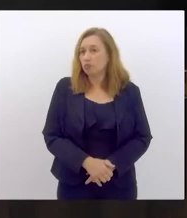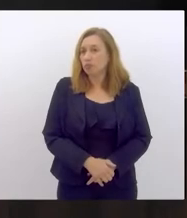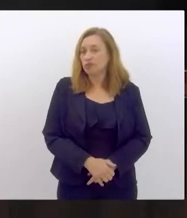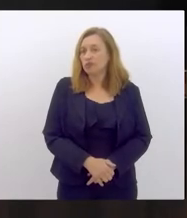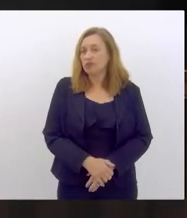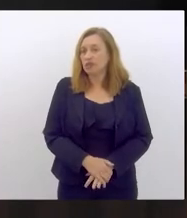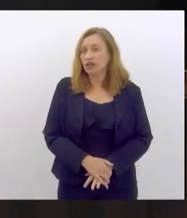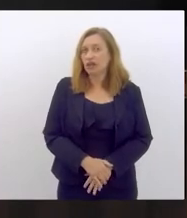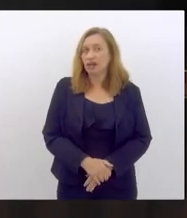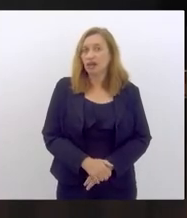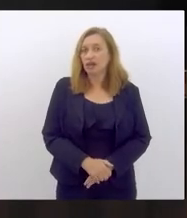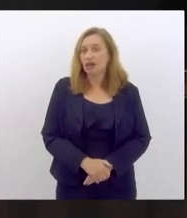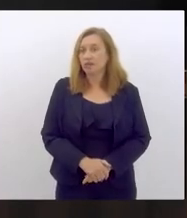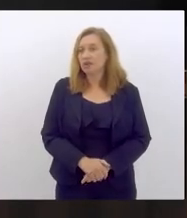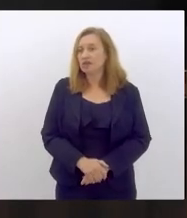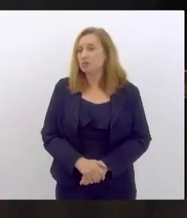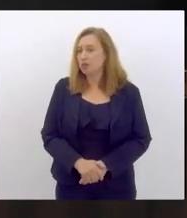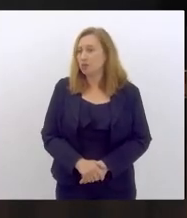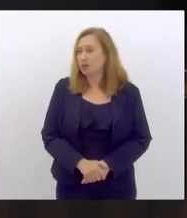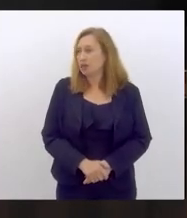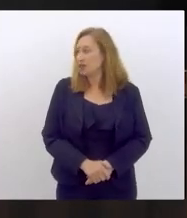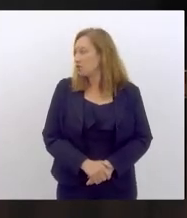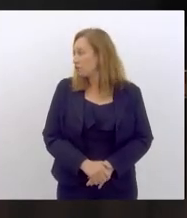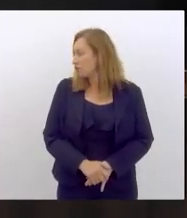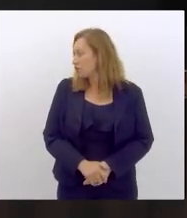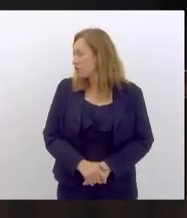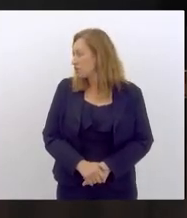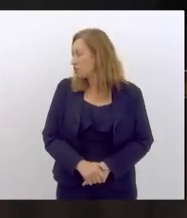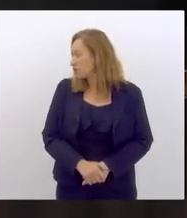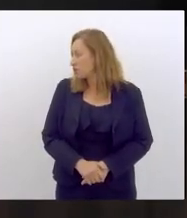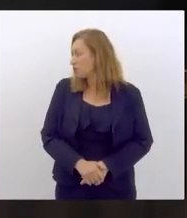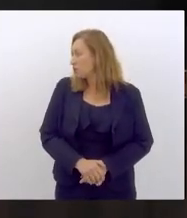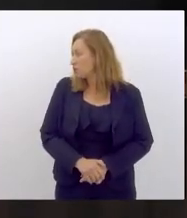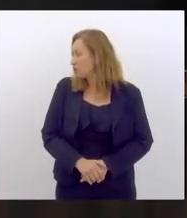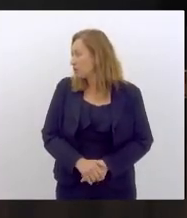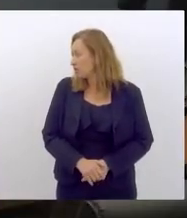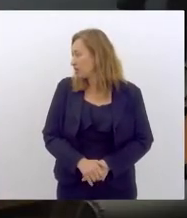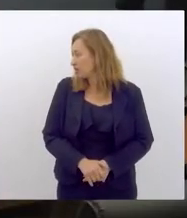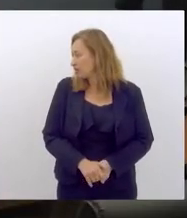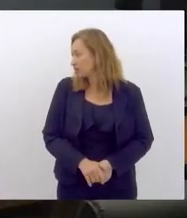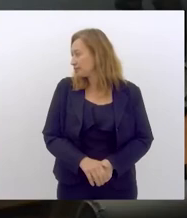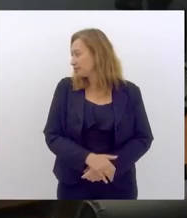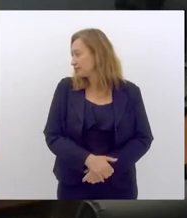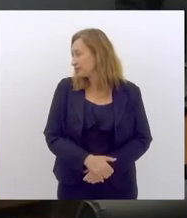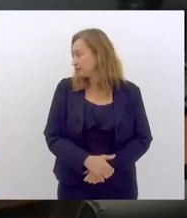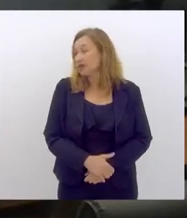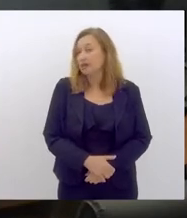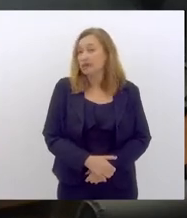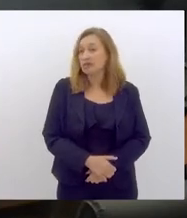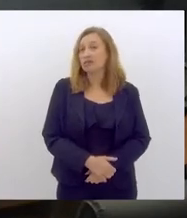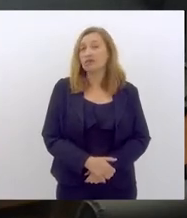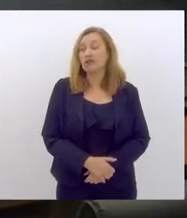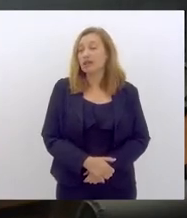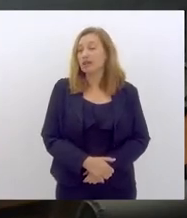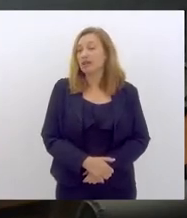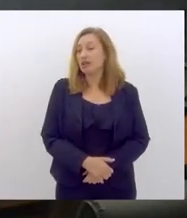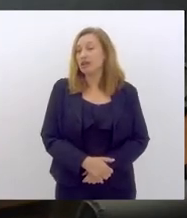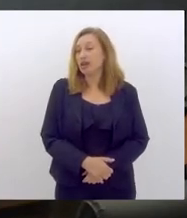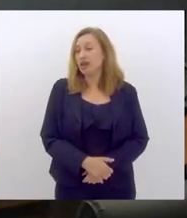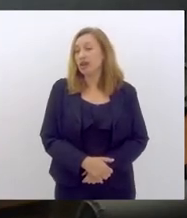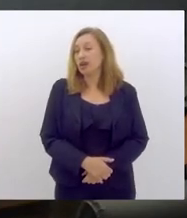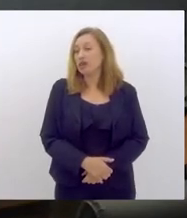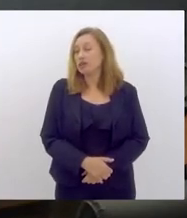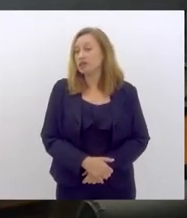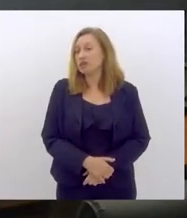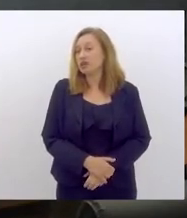sessão, para que o deputado Eurico possa fazer a sua declaração de voto, que eu tenho que partir para uma reunião. Ele é o último inscrito para a declaração de voto.